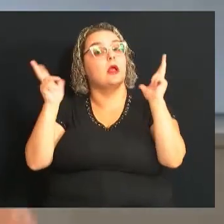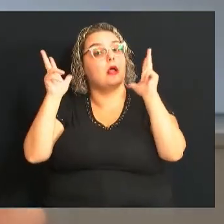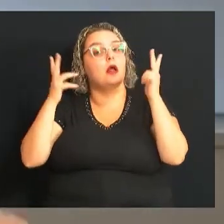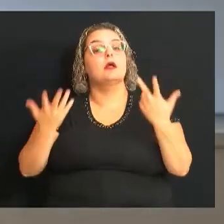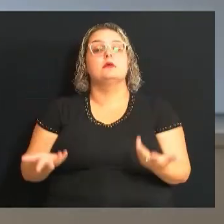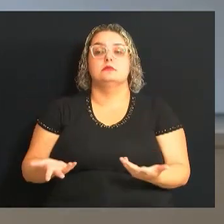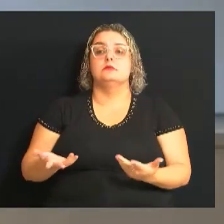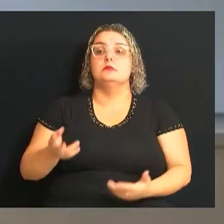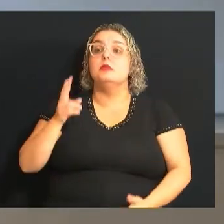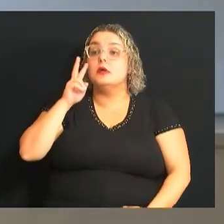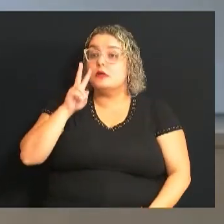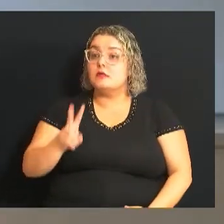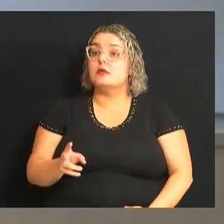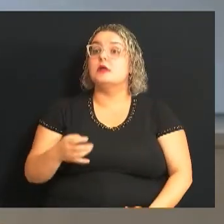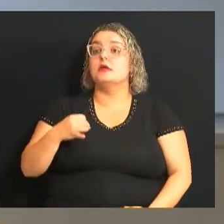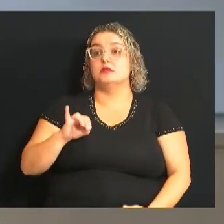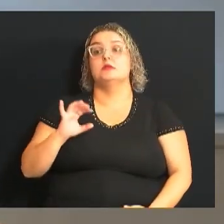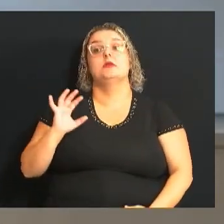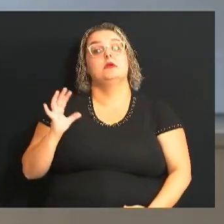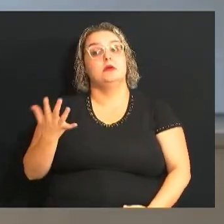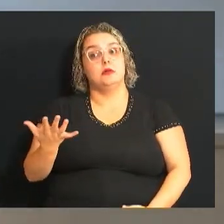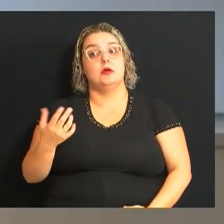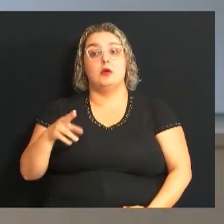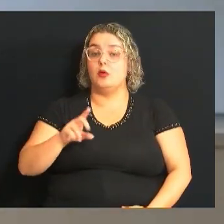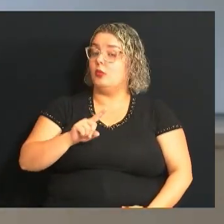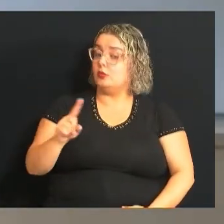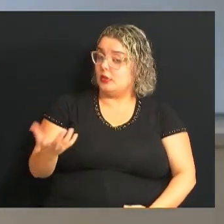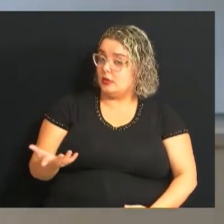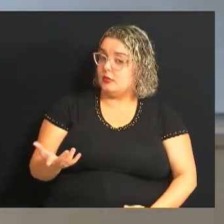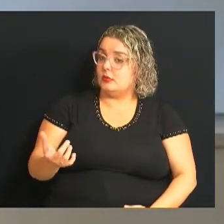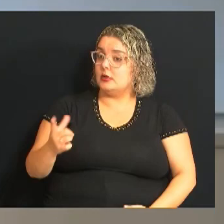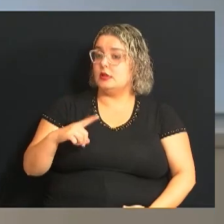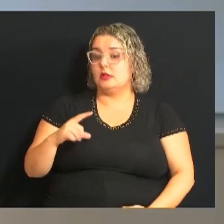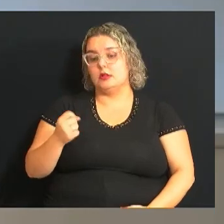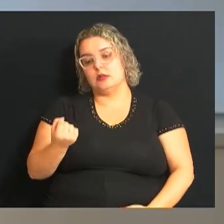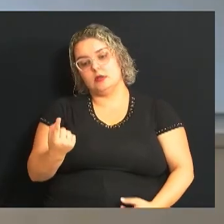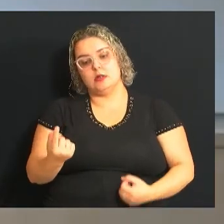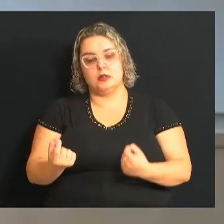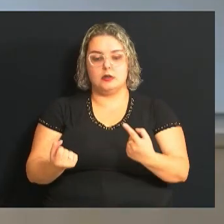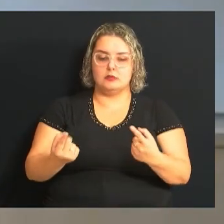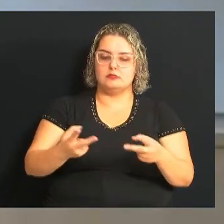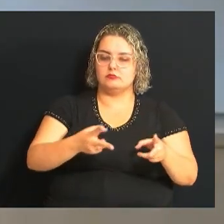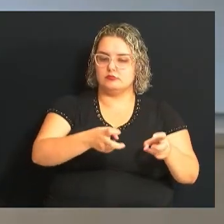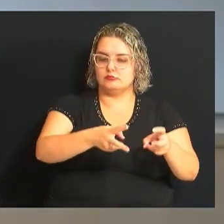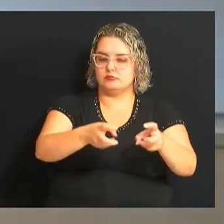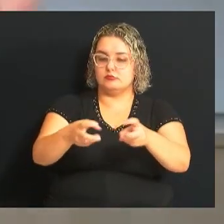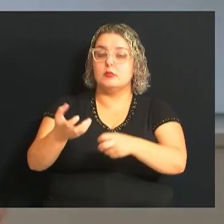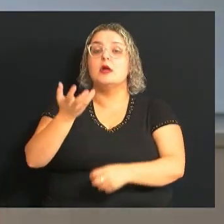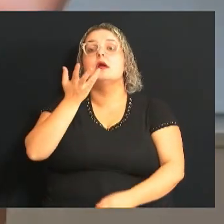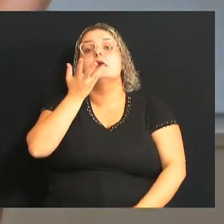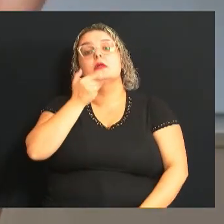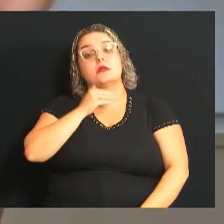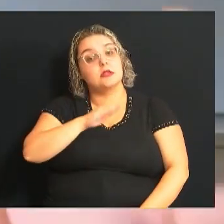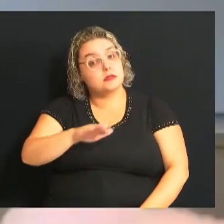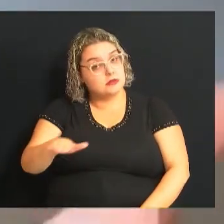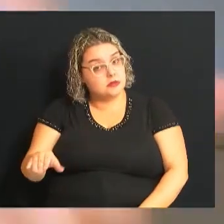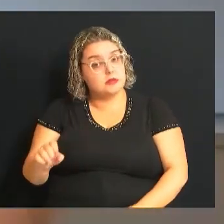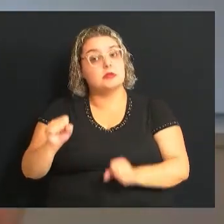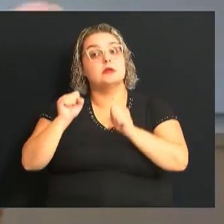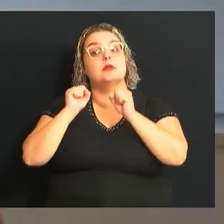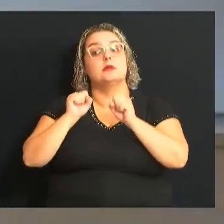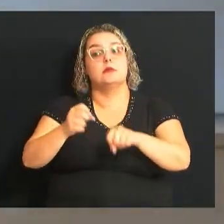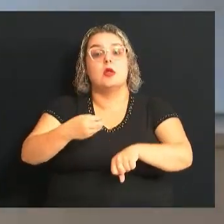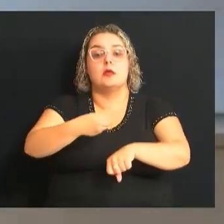ver se isso está acontecendo ou não. E tem alguns sinais que às vezes a gente percebe nas crianças que podem ser